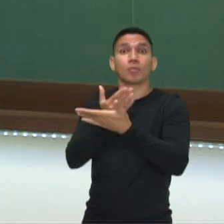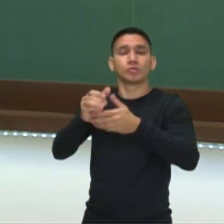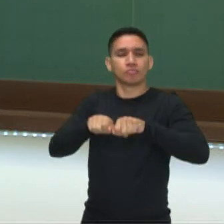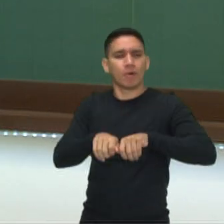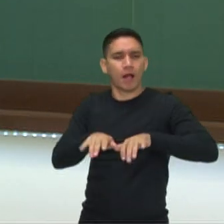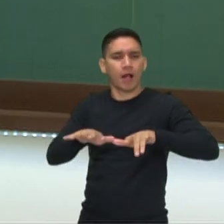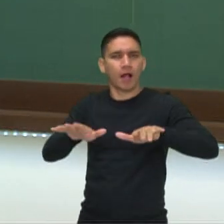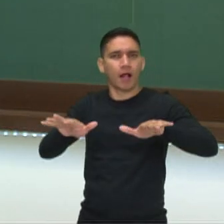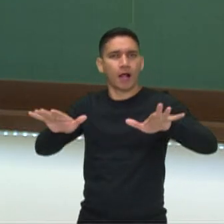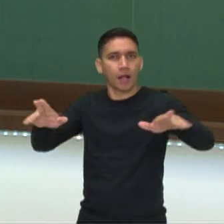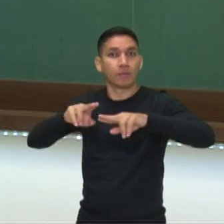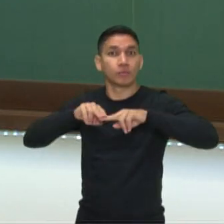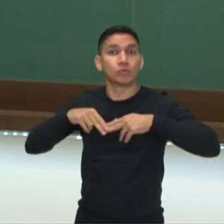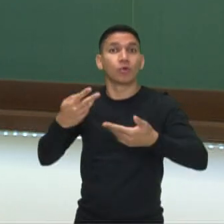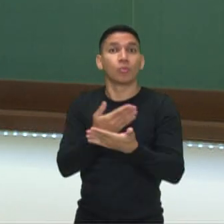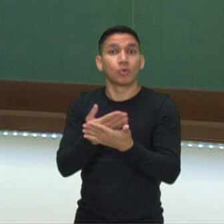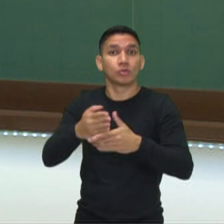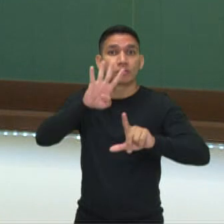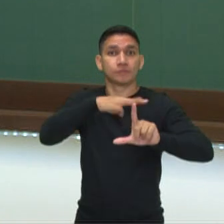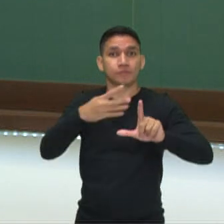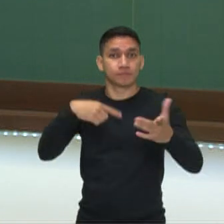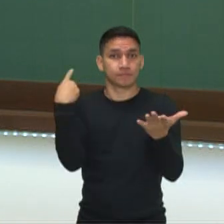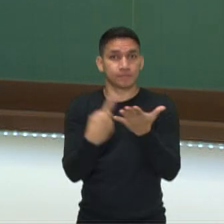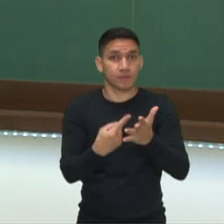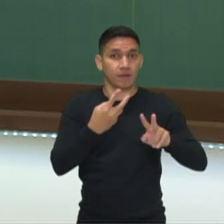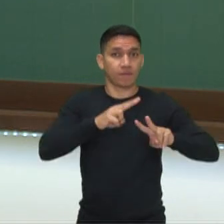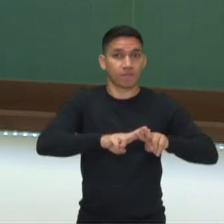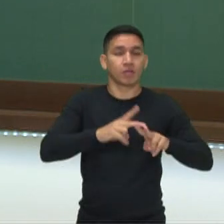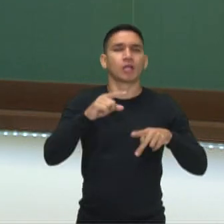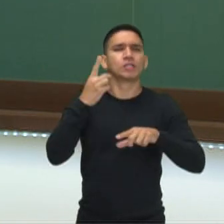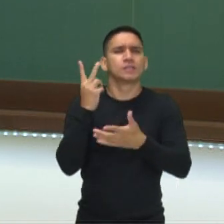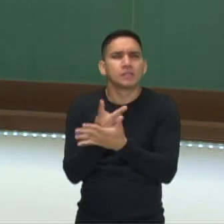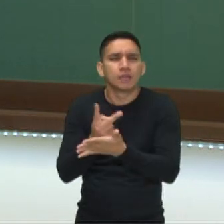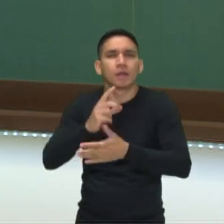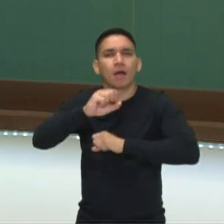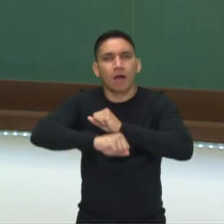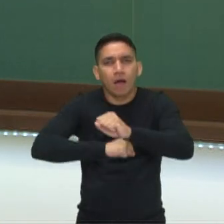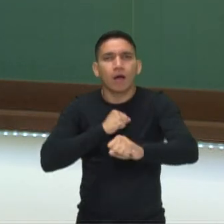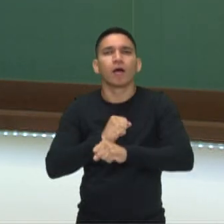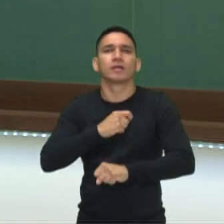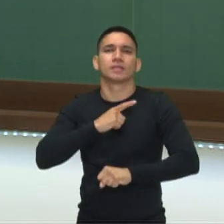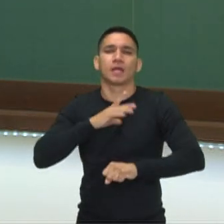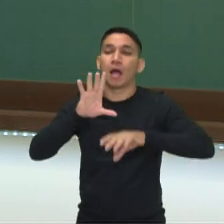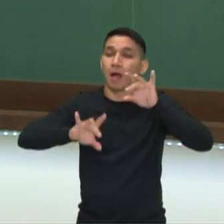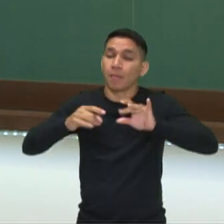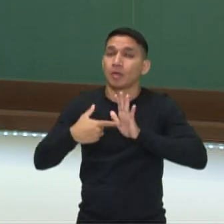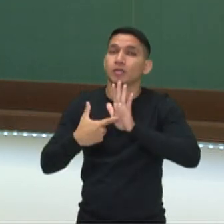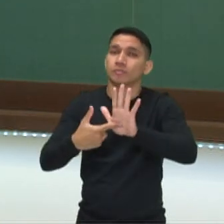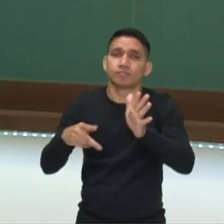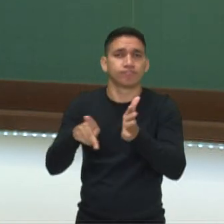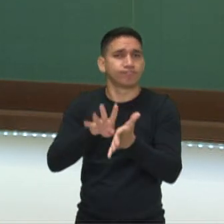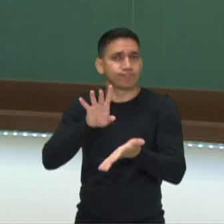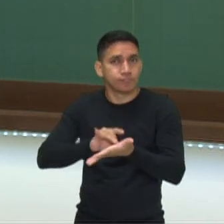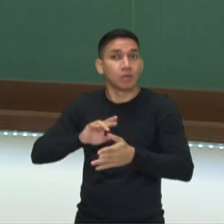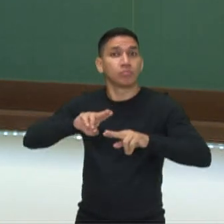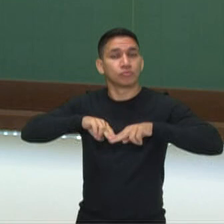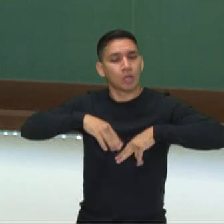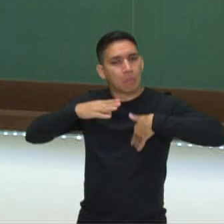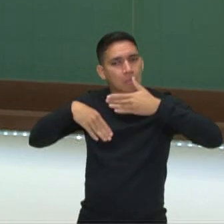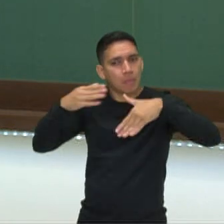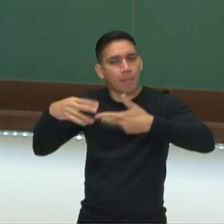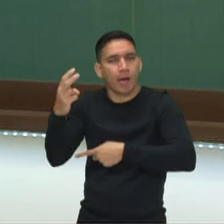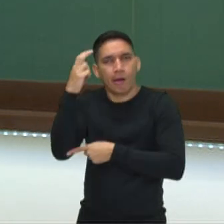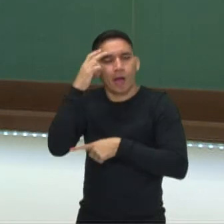com isso começou a ter um calendário fixo de espetáculos. Então todo ano, em tais períodos, existiam espetáculos de teatro. E gradativamente a cultura